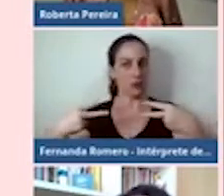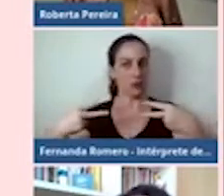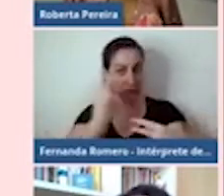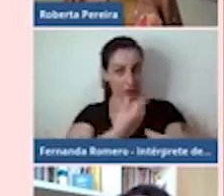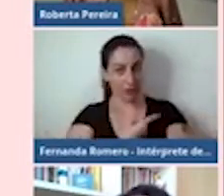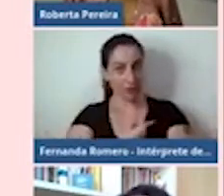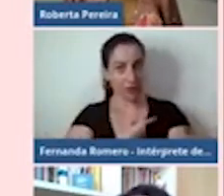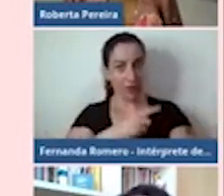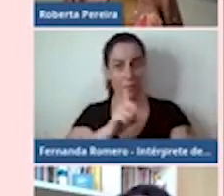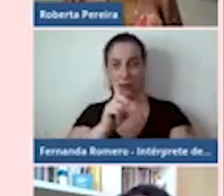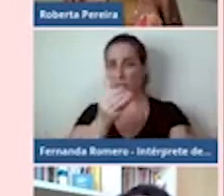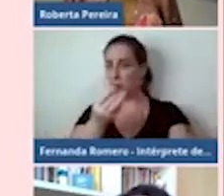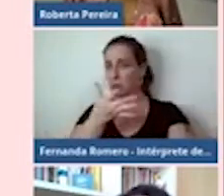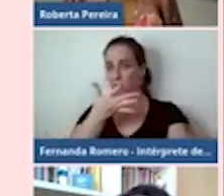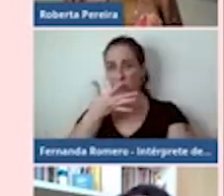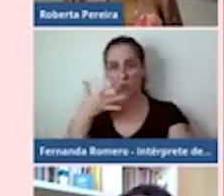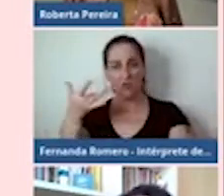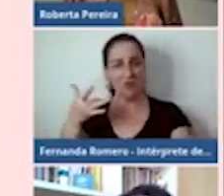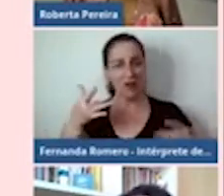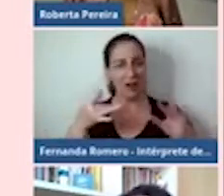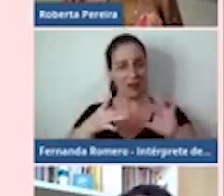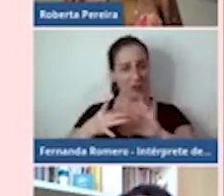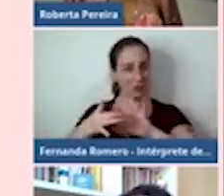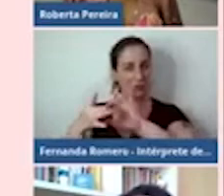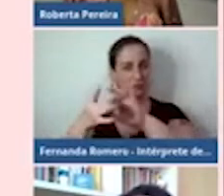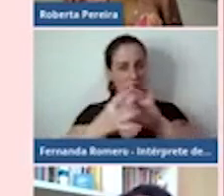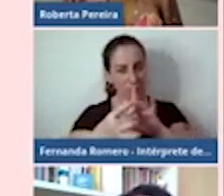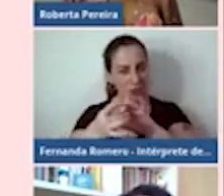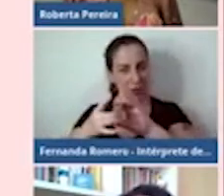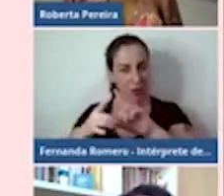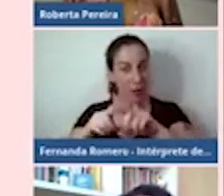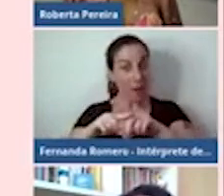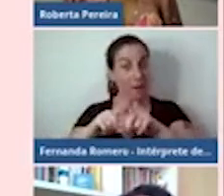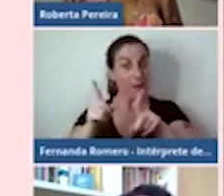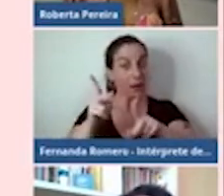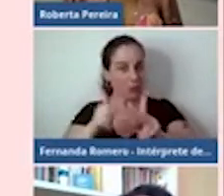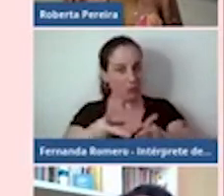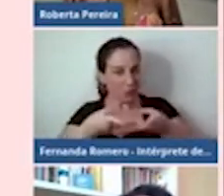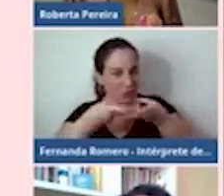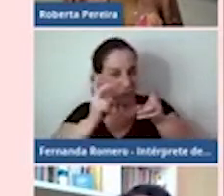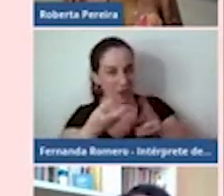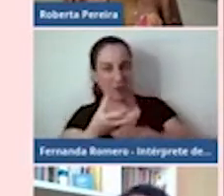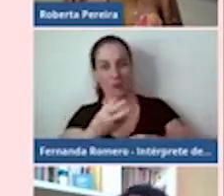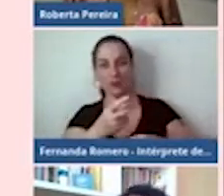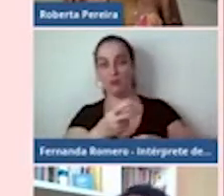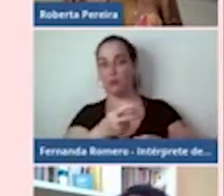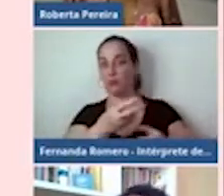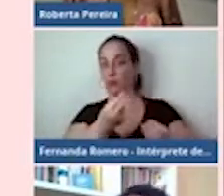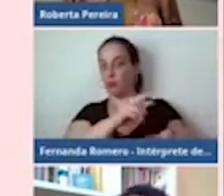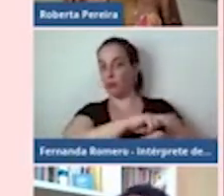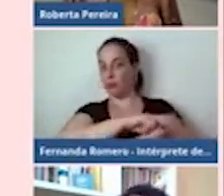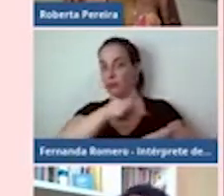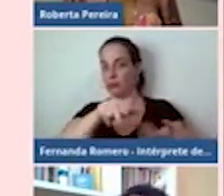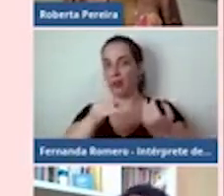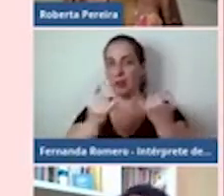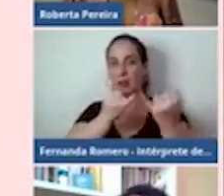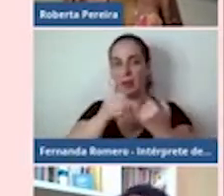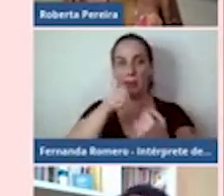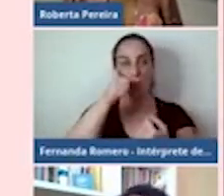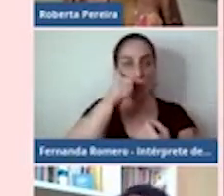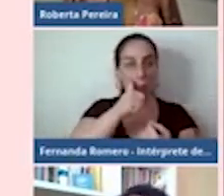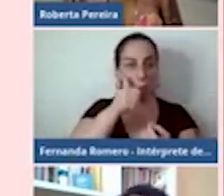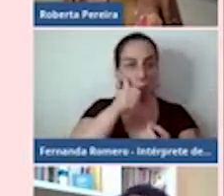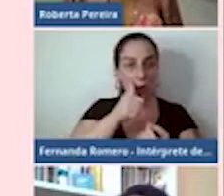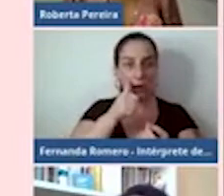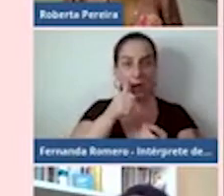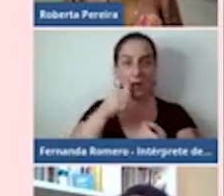muito fácil de conciliar, mas para quem recebe é um diferencial muito grande. Por exemplo, as mulheres elas têm que participar de